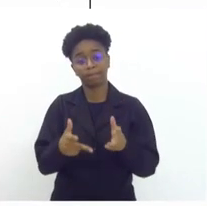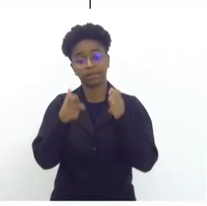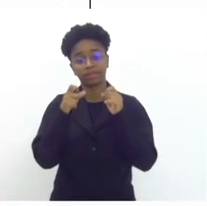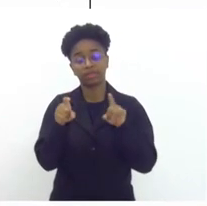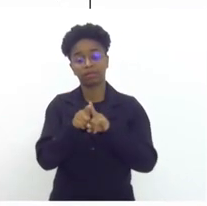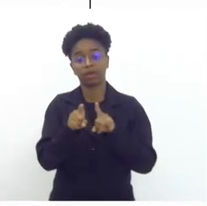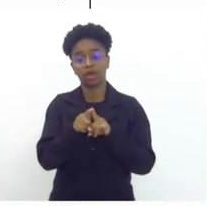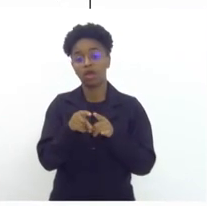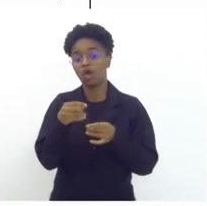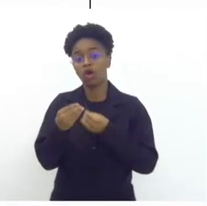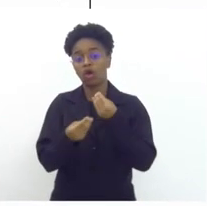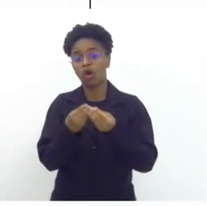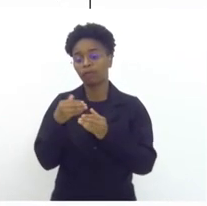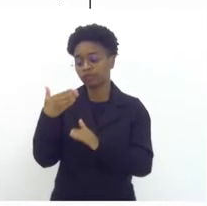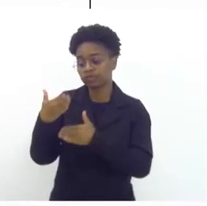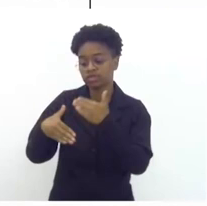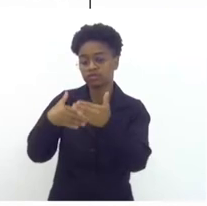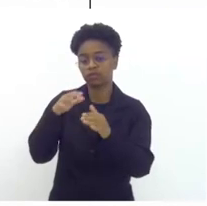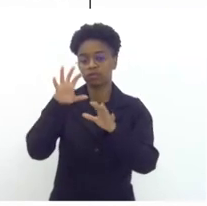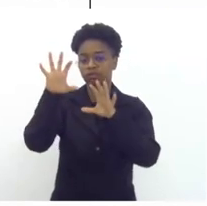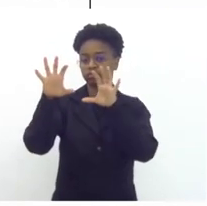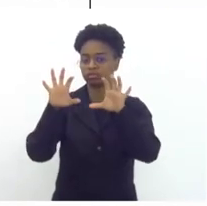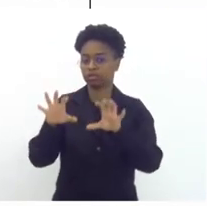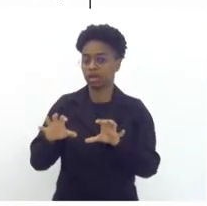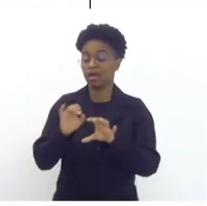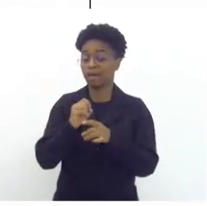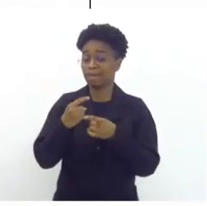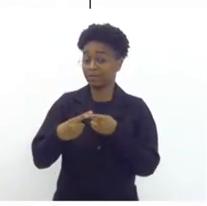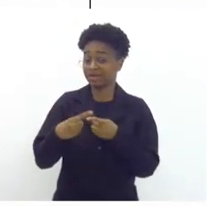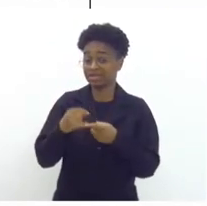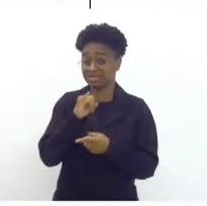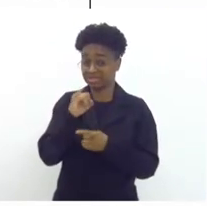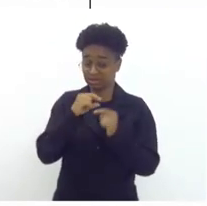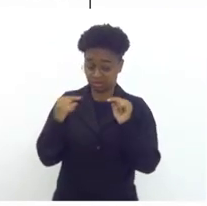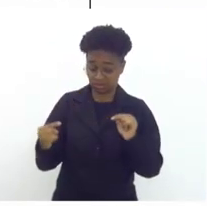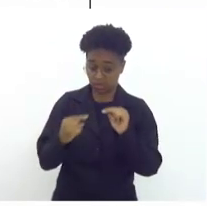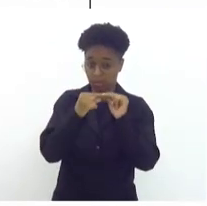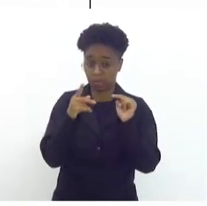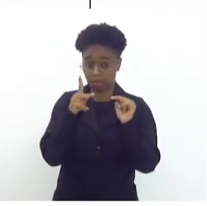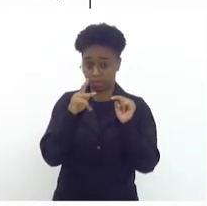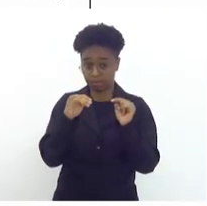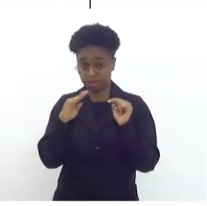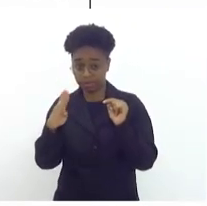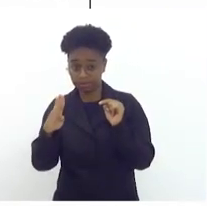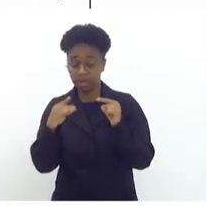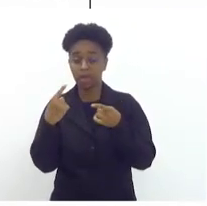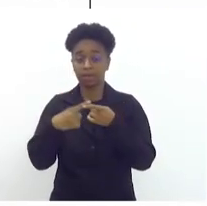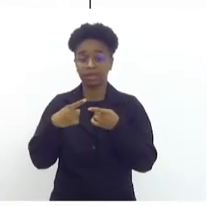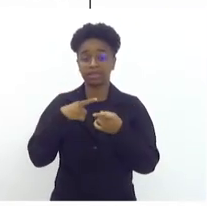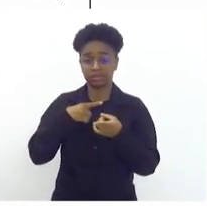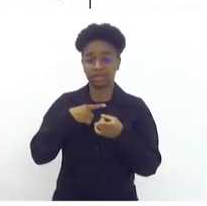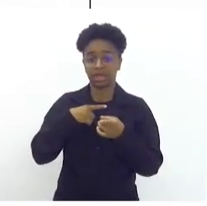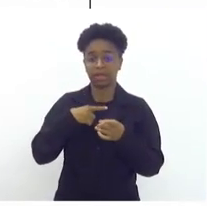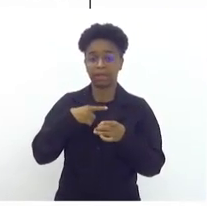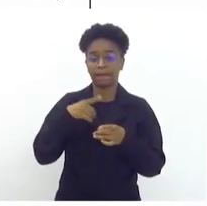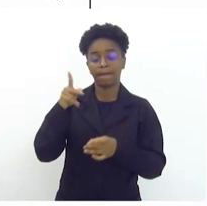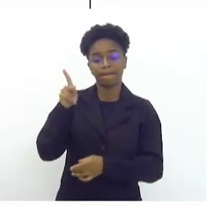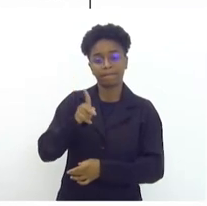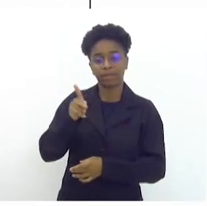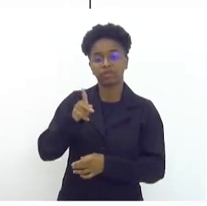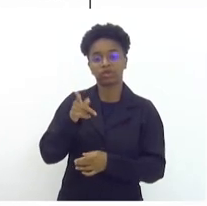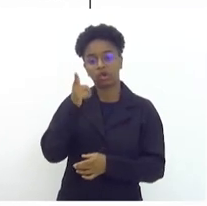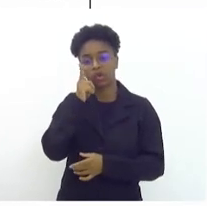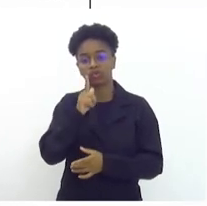do fundo do desenvolvimento Regional porque se for pelo PIB porque a gente tem a extração de petróleo em alto mar isso